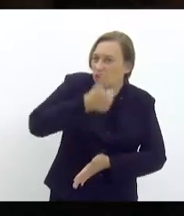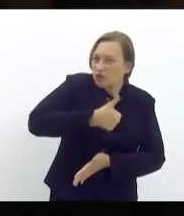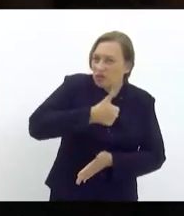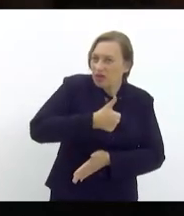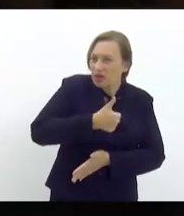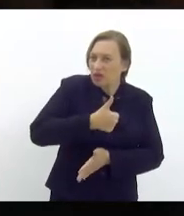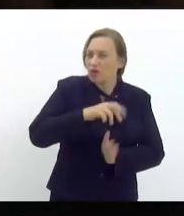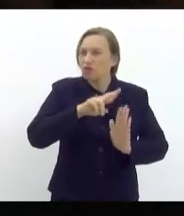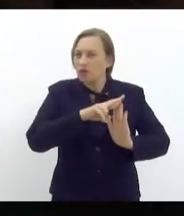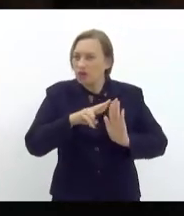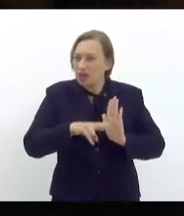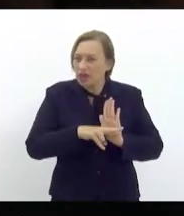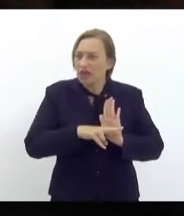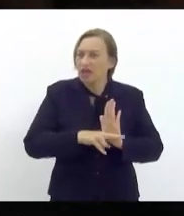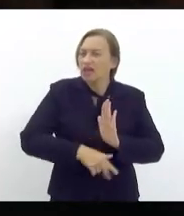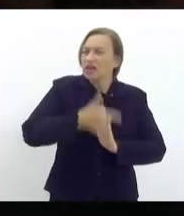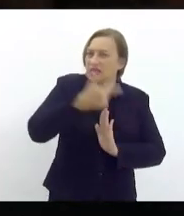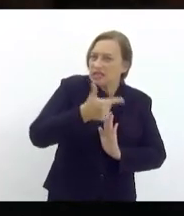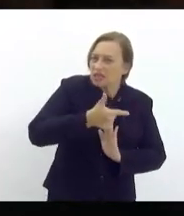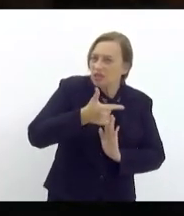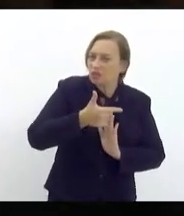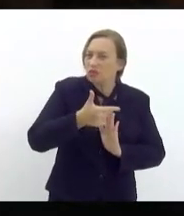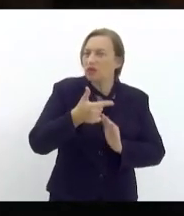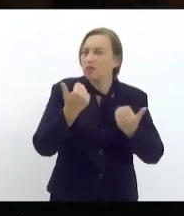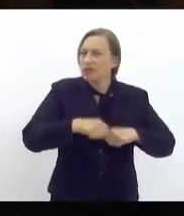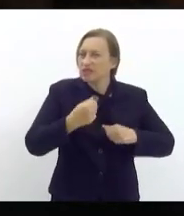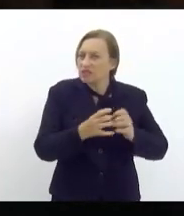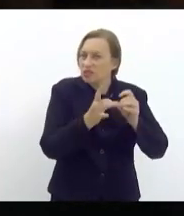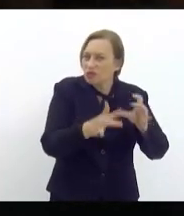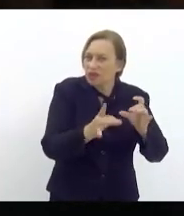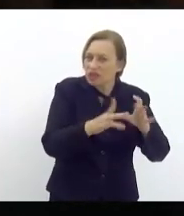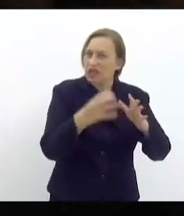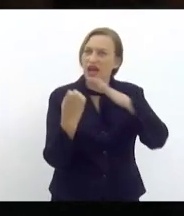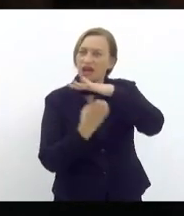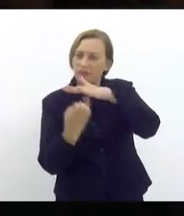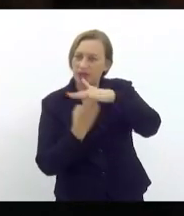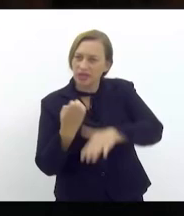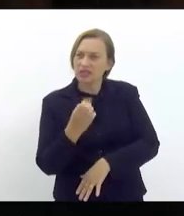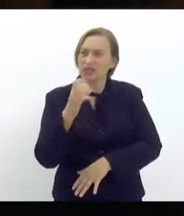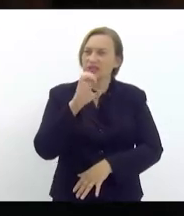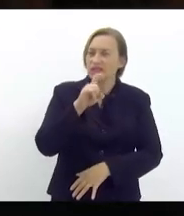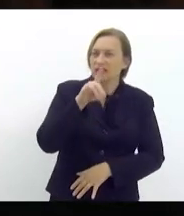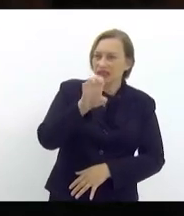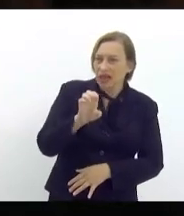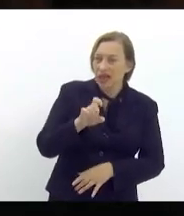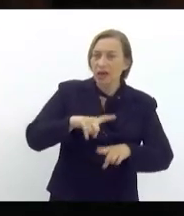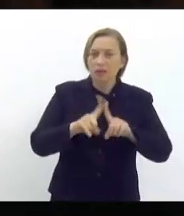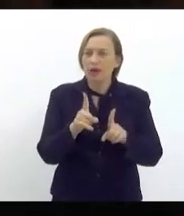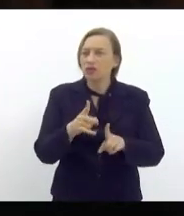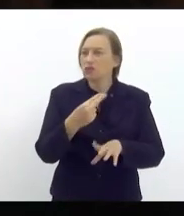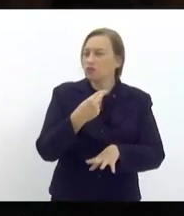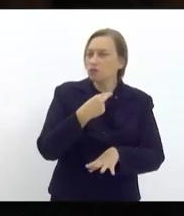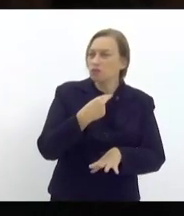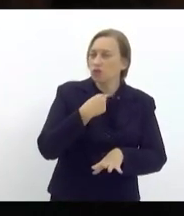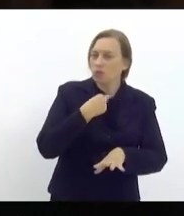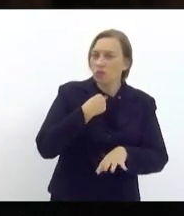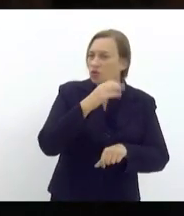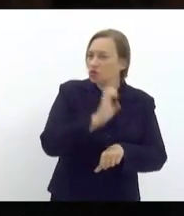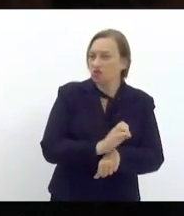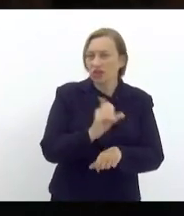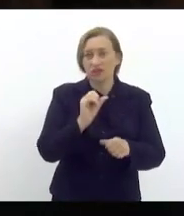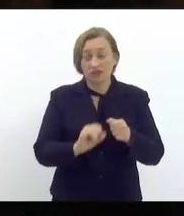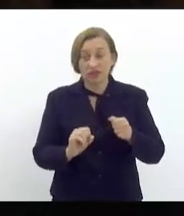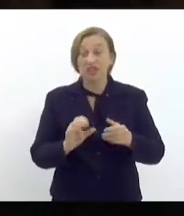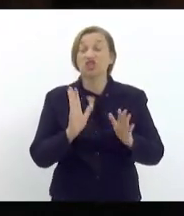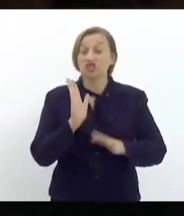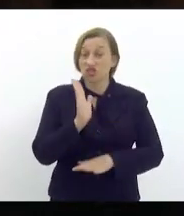preciso aprovar o segundo é preciso privatizar a CEDAI só que ainda assim o que o estado não pode fazer já que